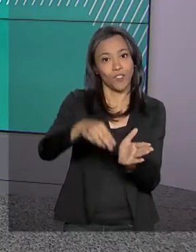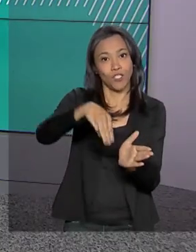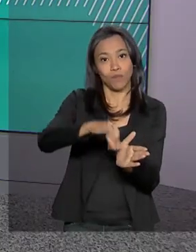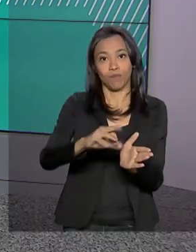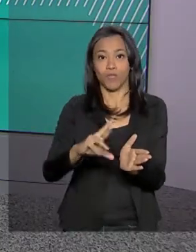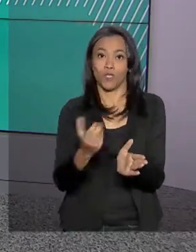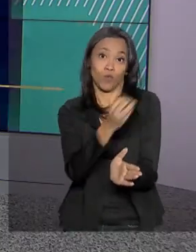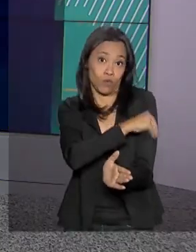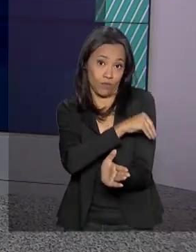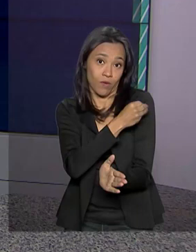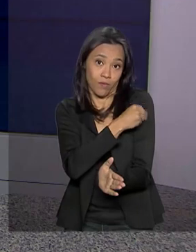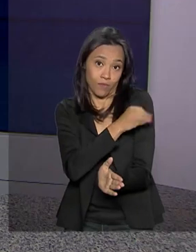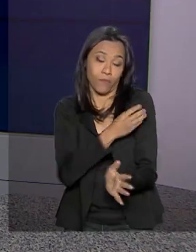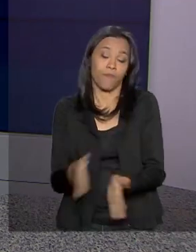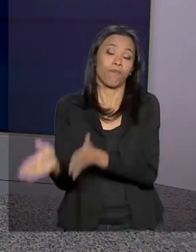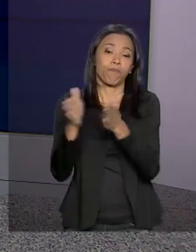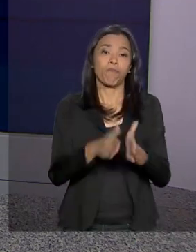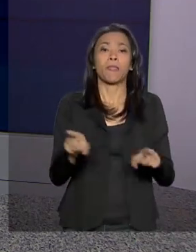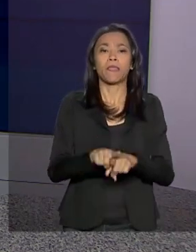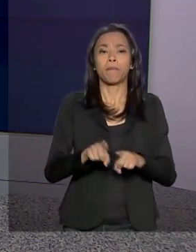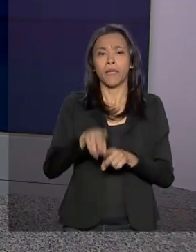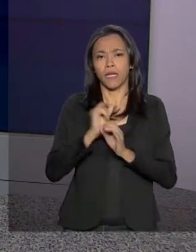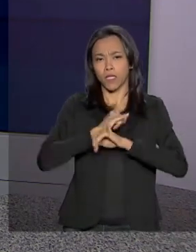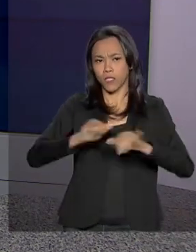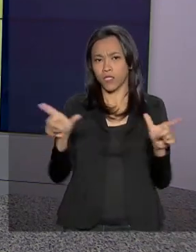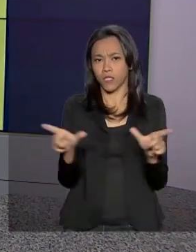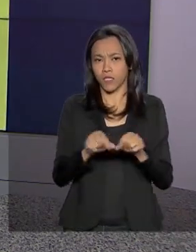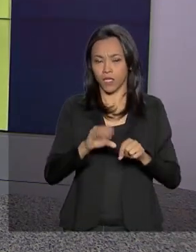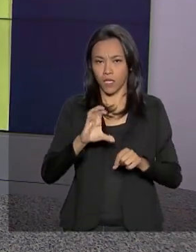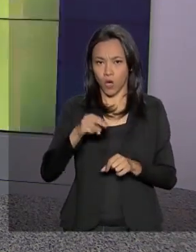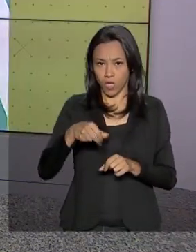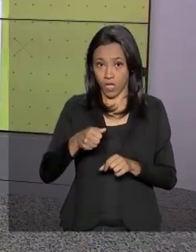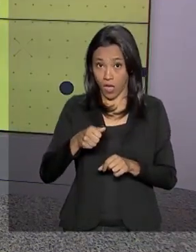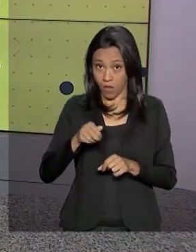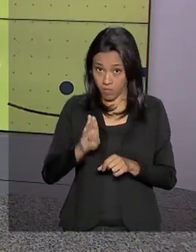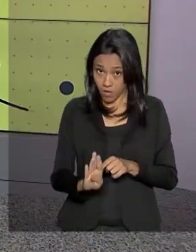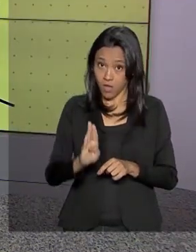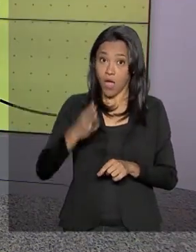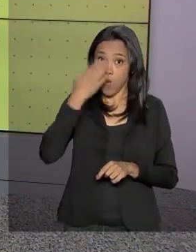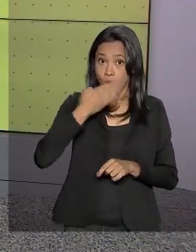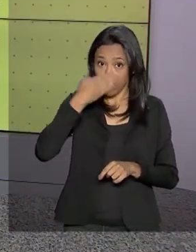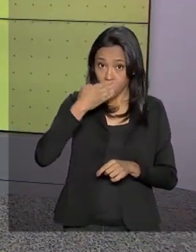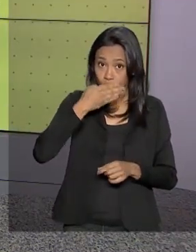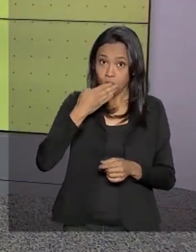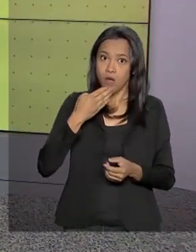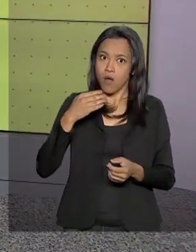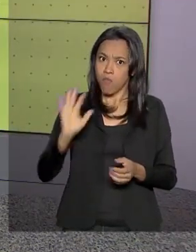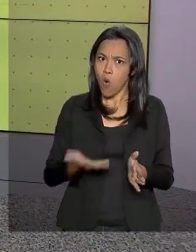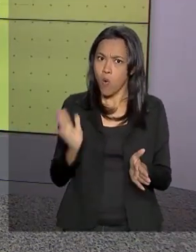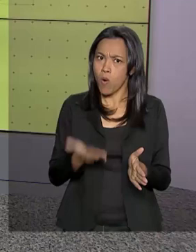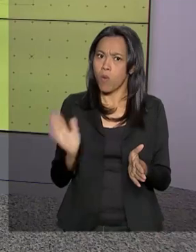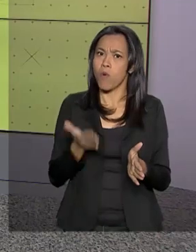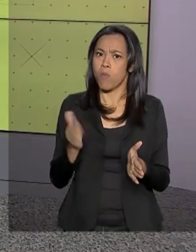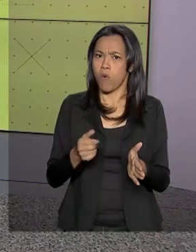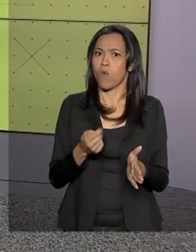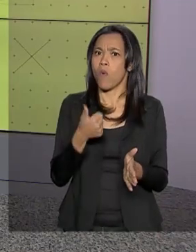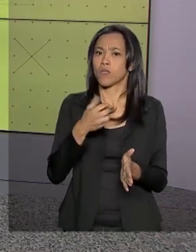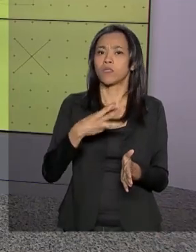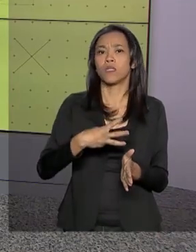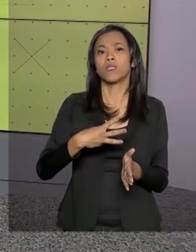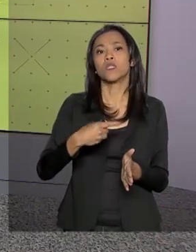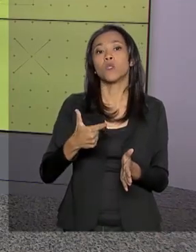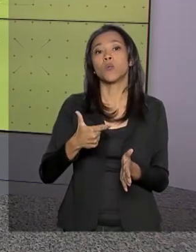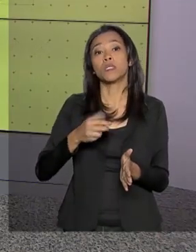levantamento da Conab mostrou também que a produção de açúcar voltou a aumentar e deve atingir quase 32 milhões de